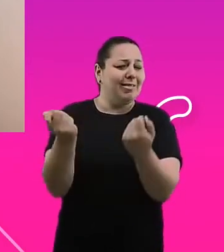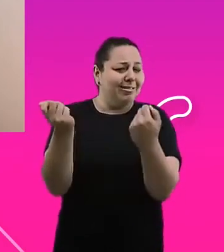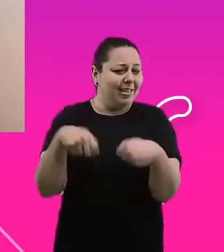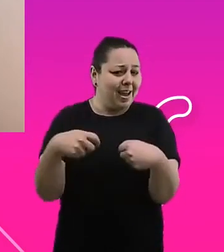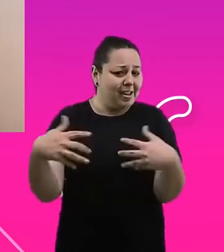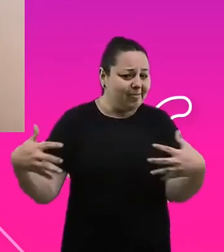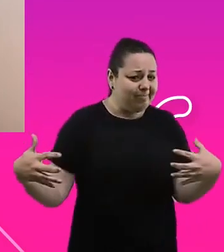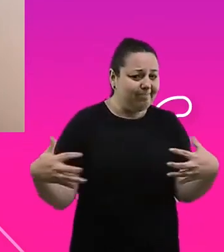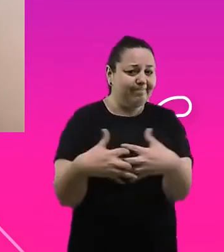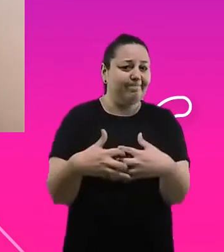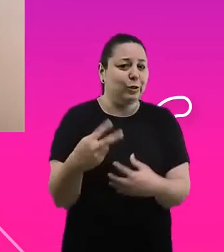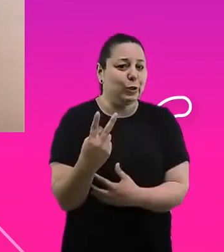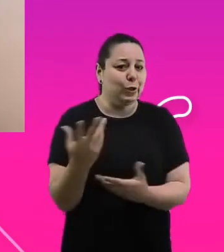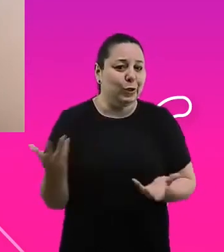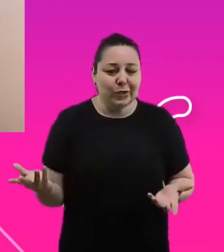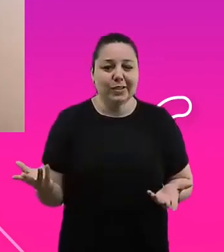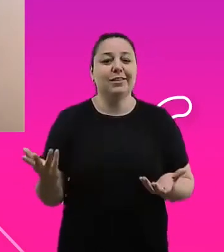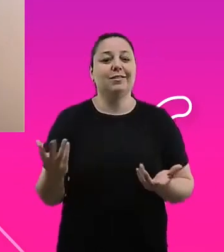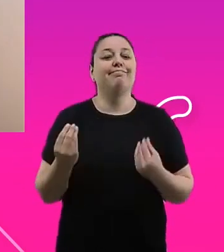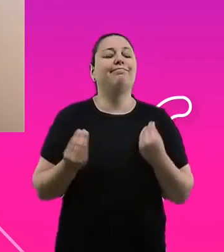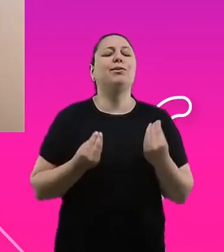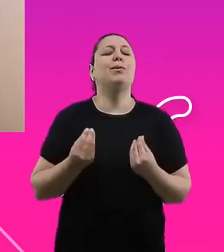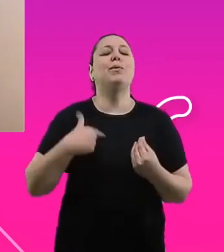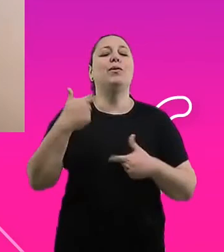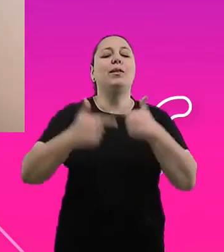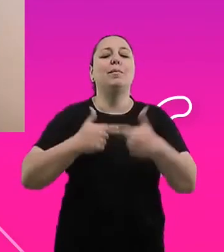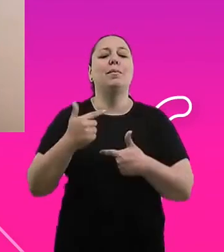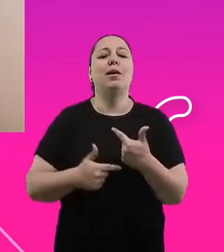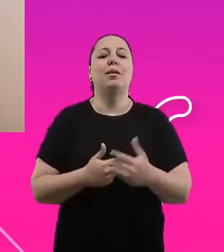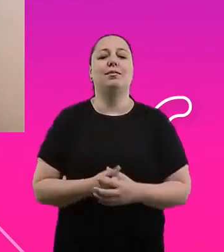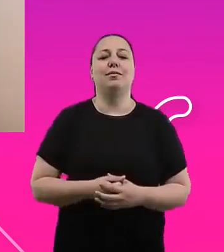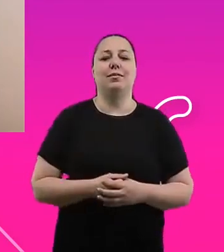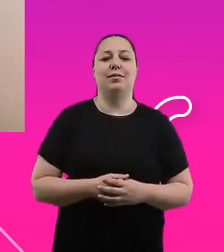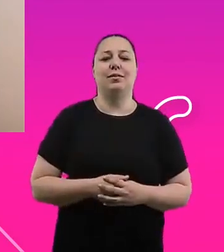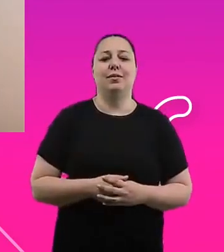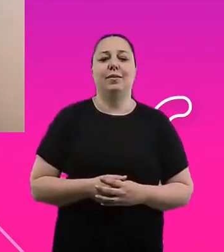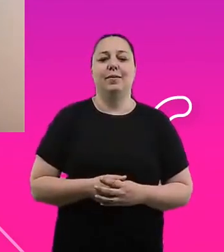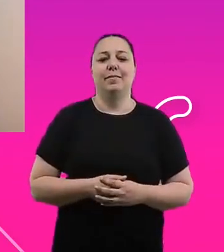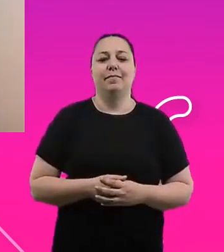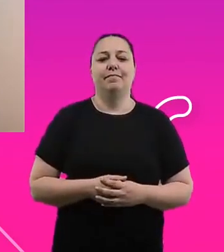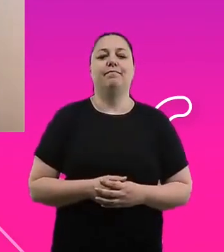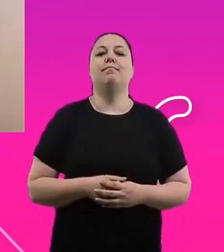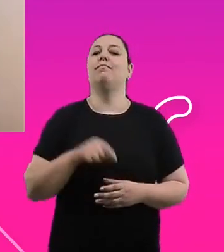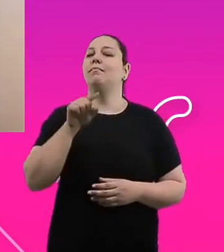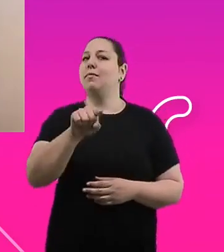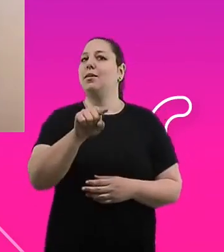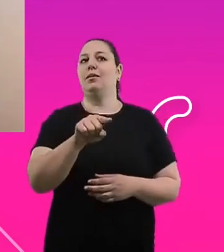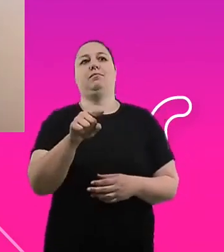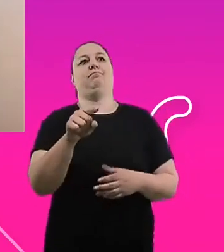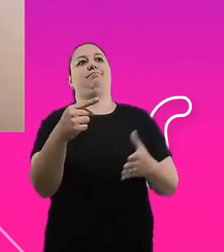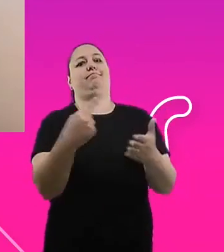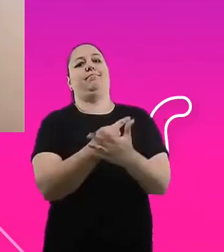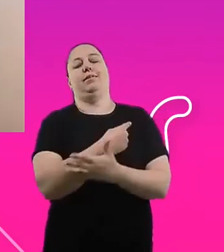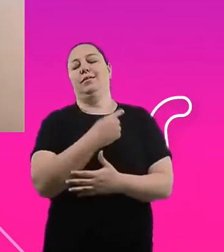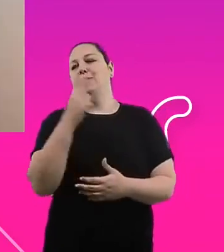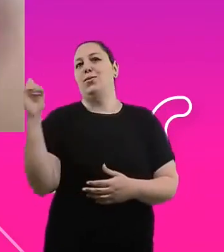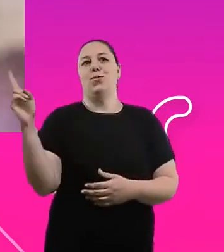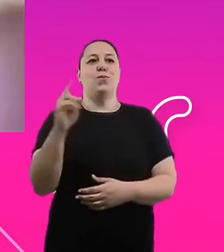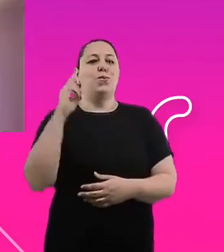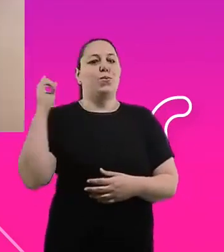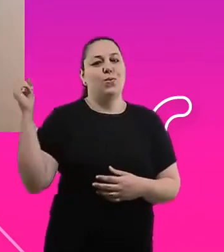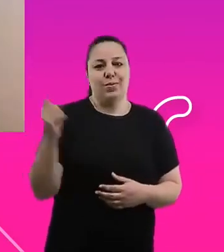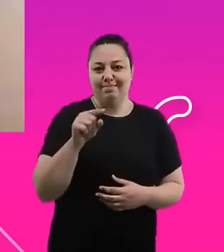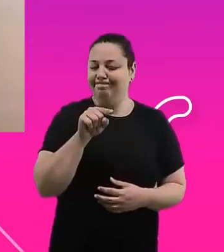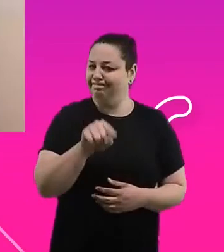da própria ferramenta? Vai que eu É a senti a pergunta Su de 1 milhão ali de dólares. coçando. É isso que eu vou falar para a Su. É a pergunta de 1 milhão